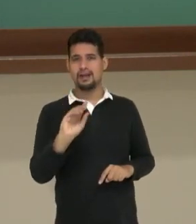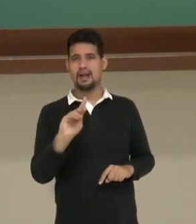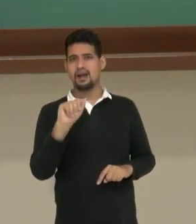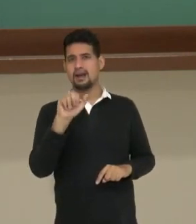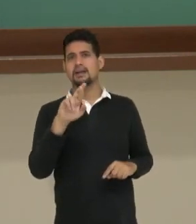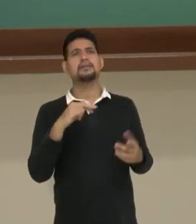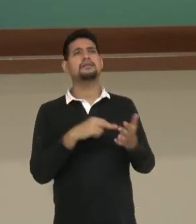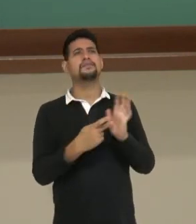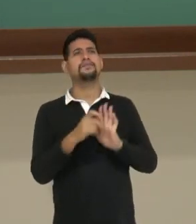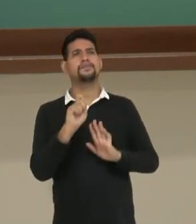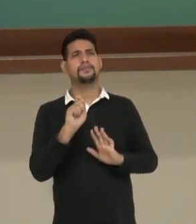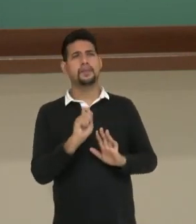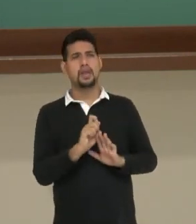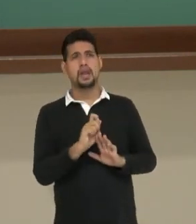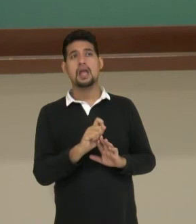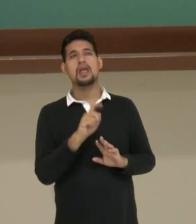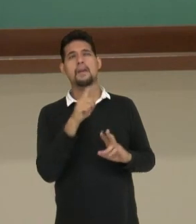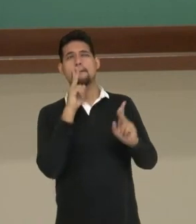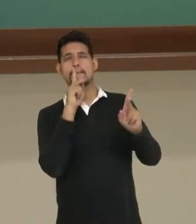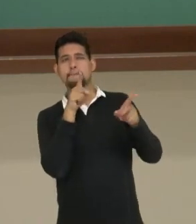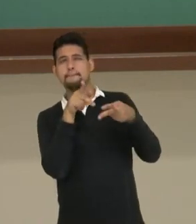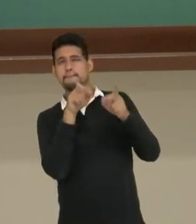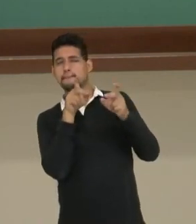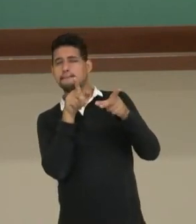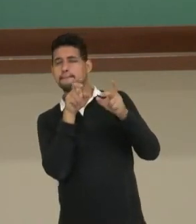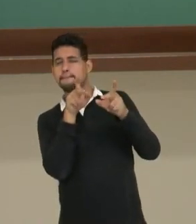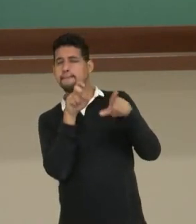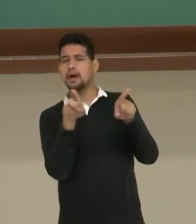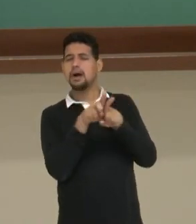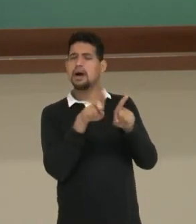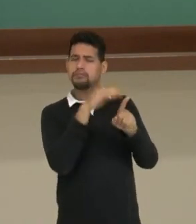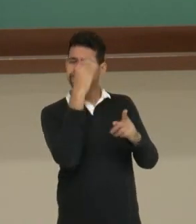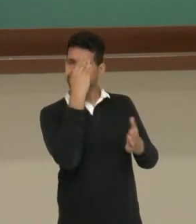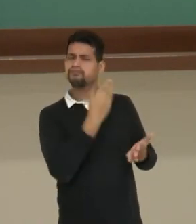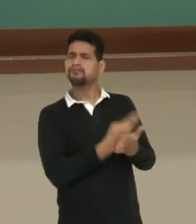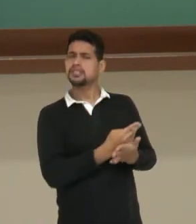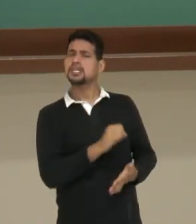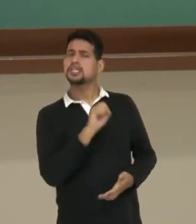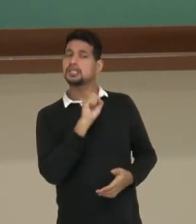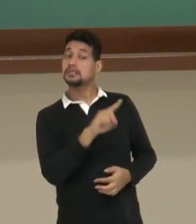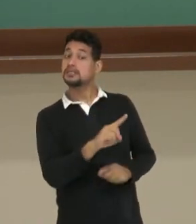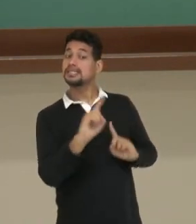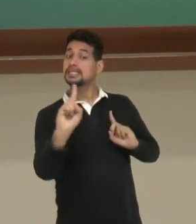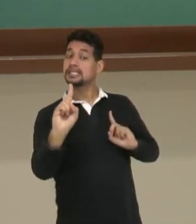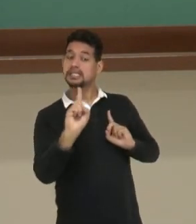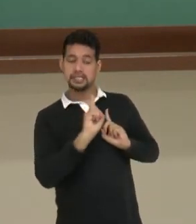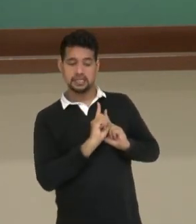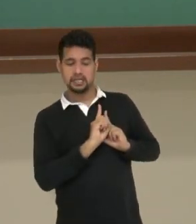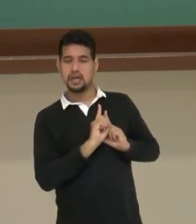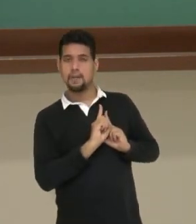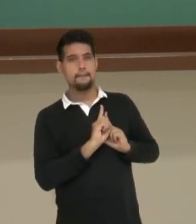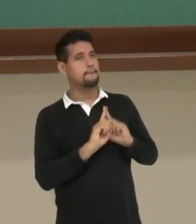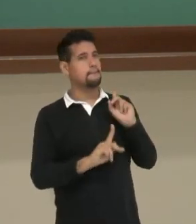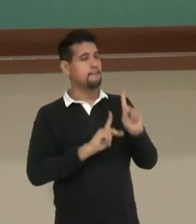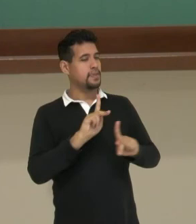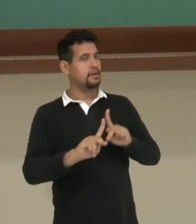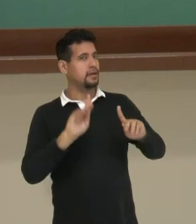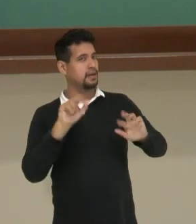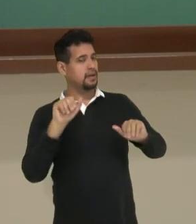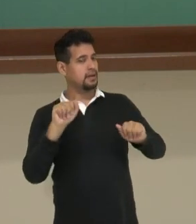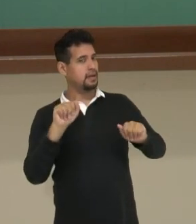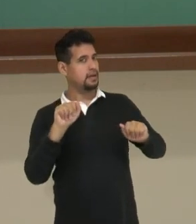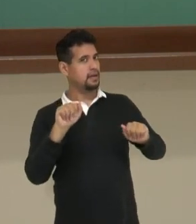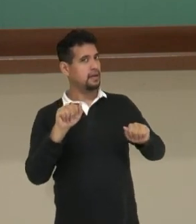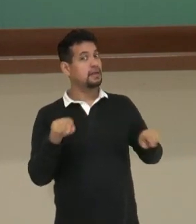Huáscar, ele percebendo e acreditando que se ele se aproximasse dos espanhóis, ele